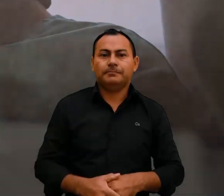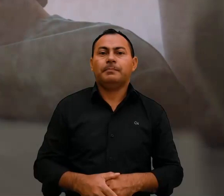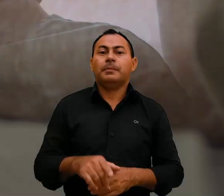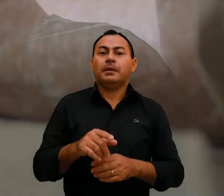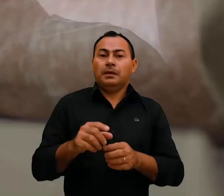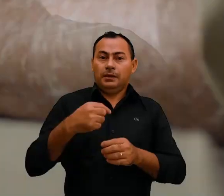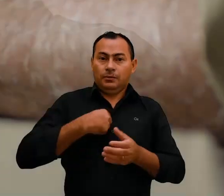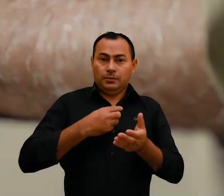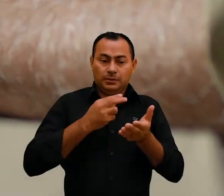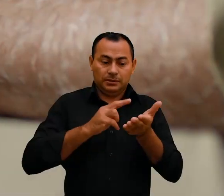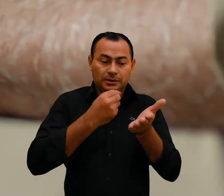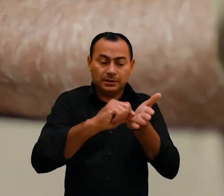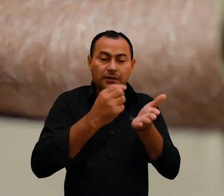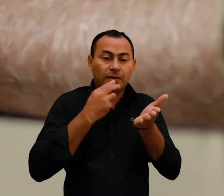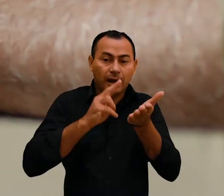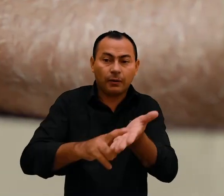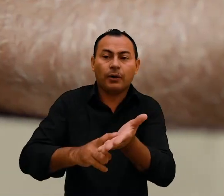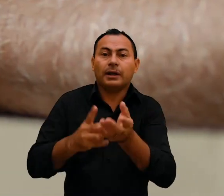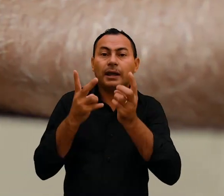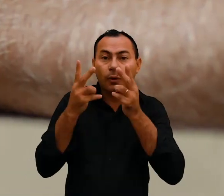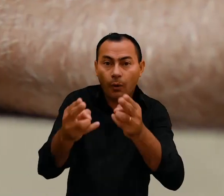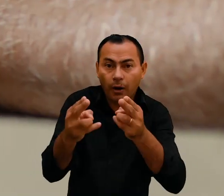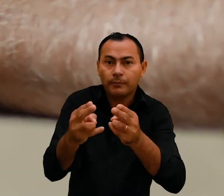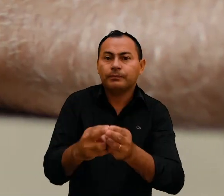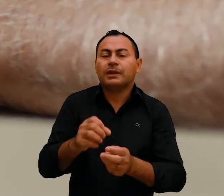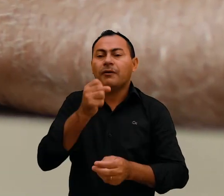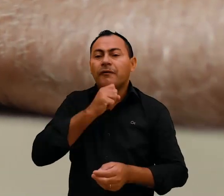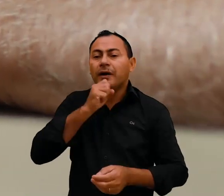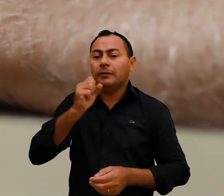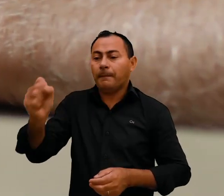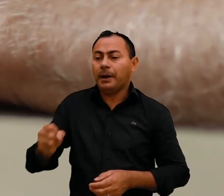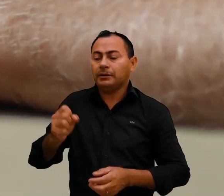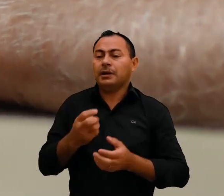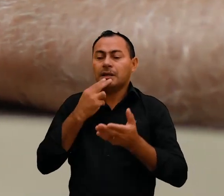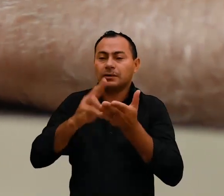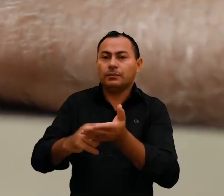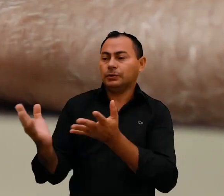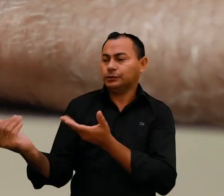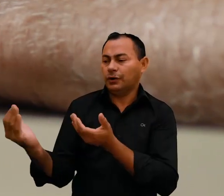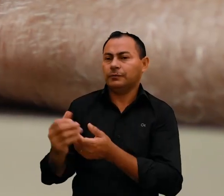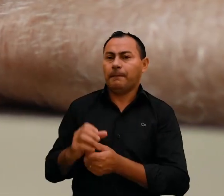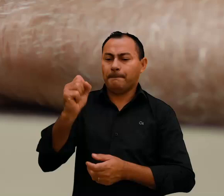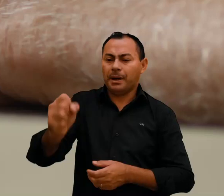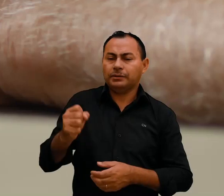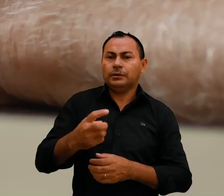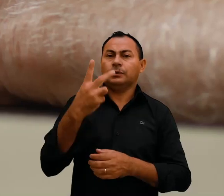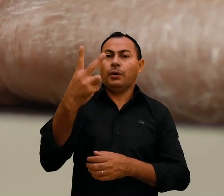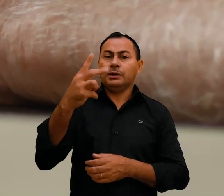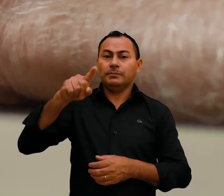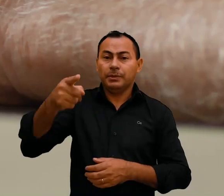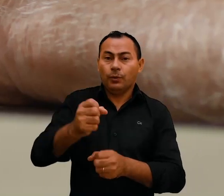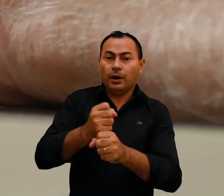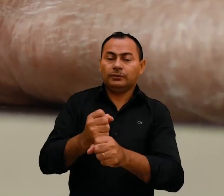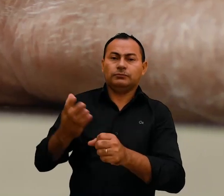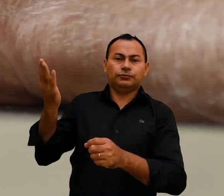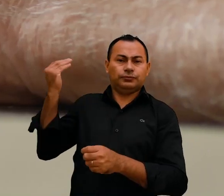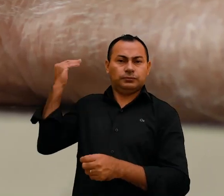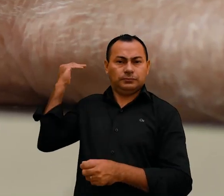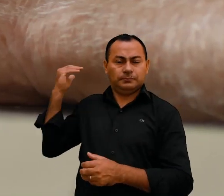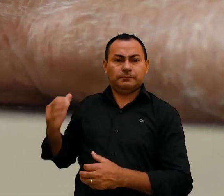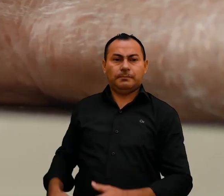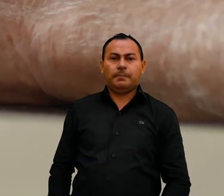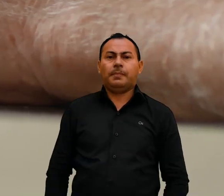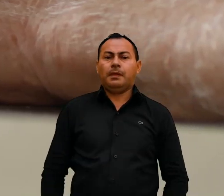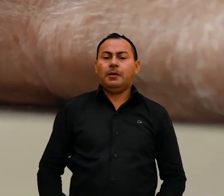você o que vou escrever agora é a mesma coisa que não velho pastor escreveu a um jovem pastor dois mil anos